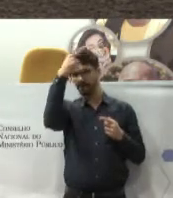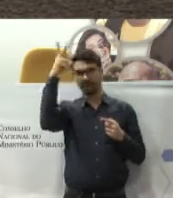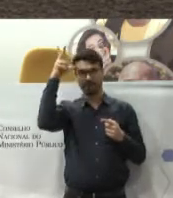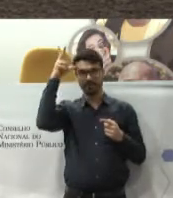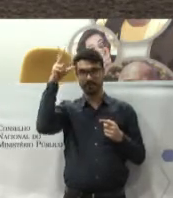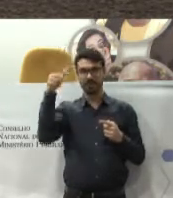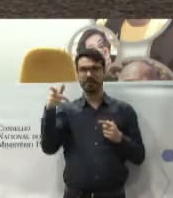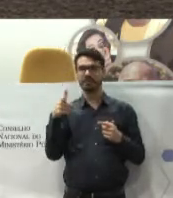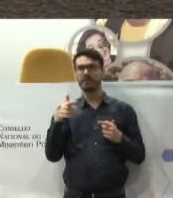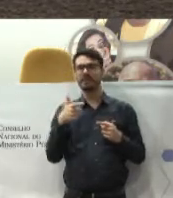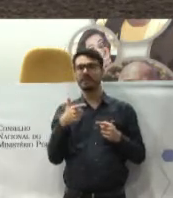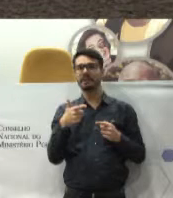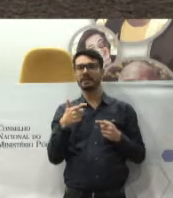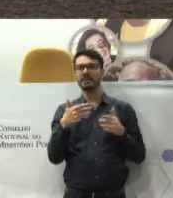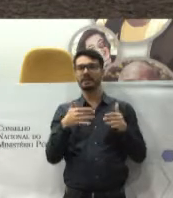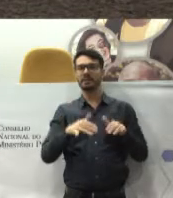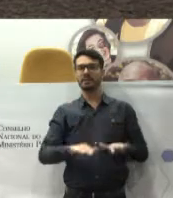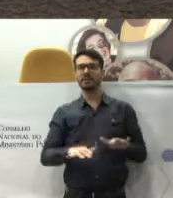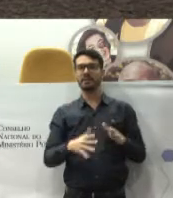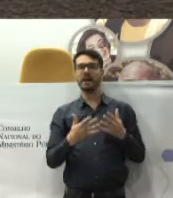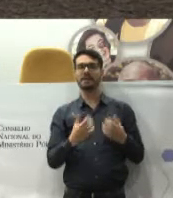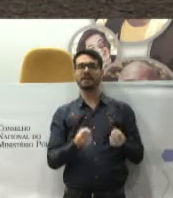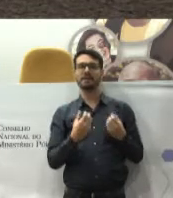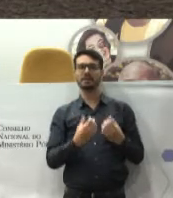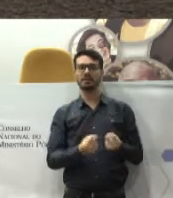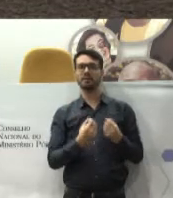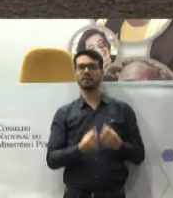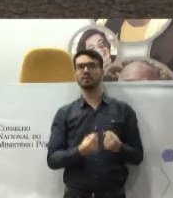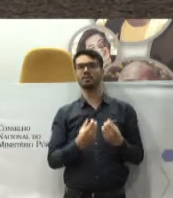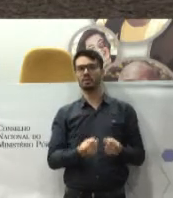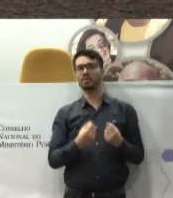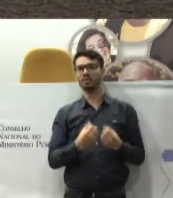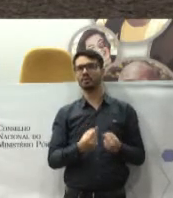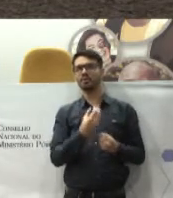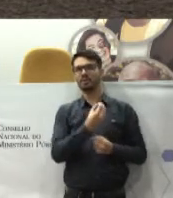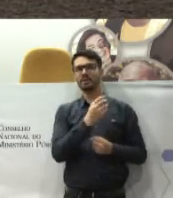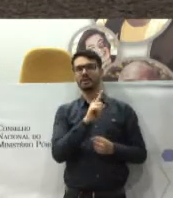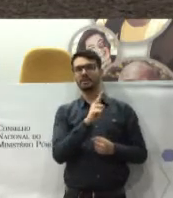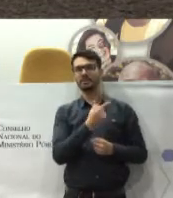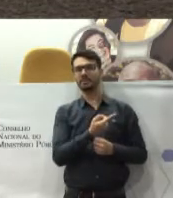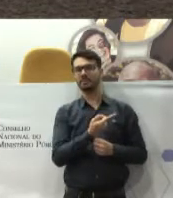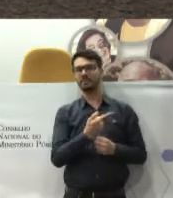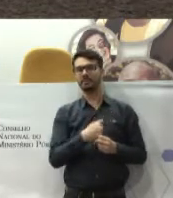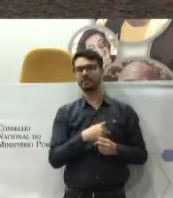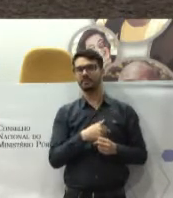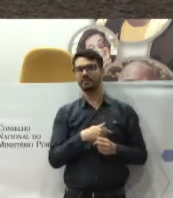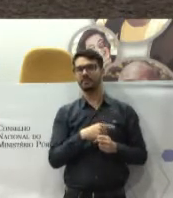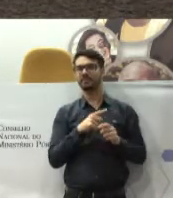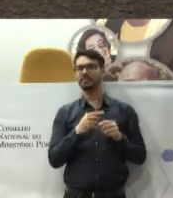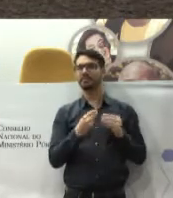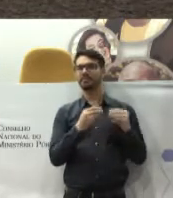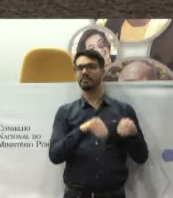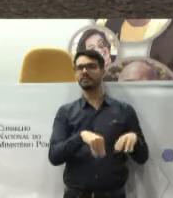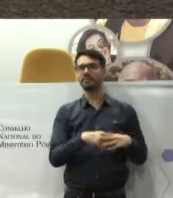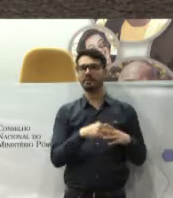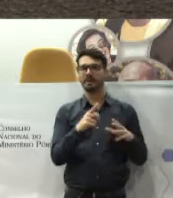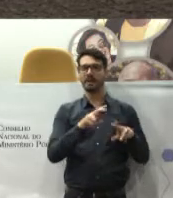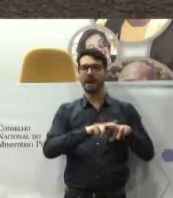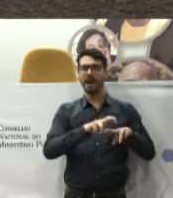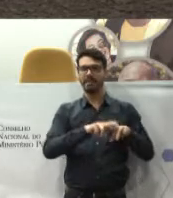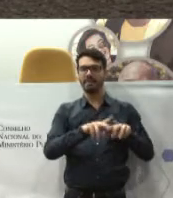secretário Henrique, não quis descumprir nenhuma decisão. Claro que o prefeito cumpriu as 60 mil decisões, só botou mais uma cadeira na